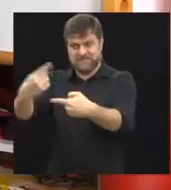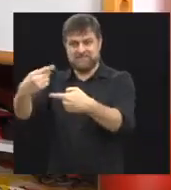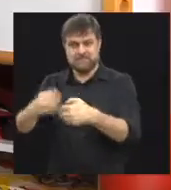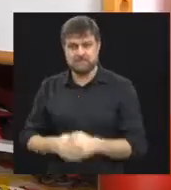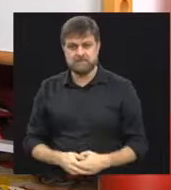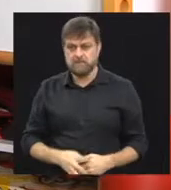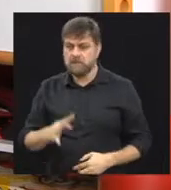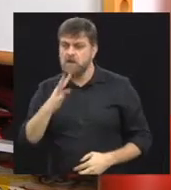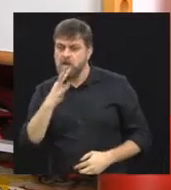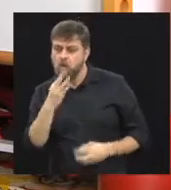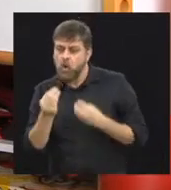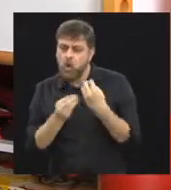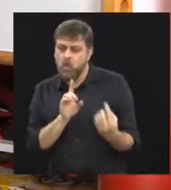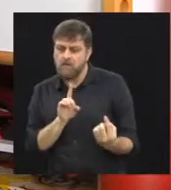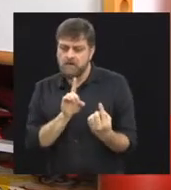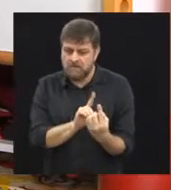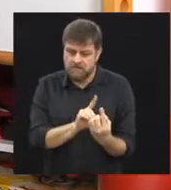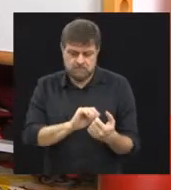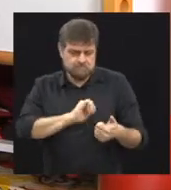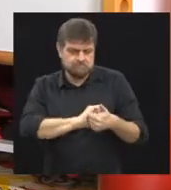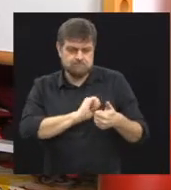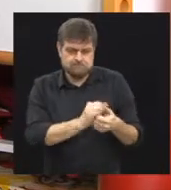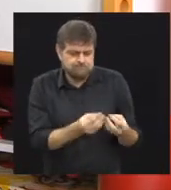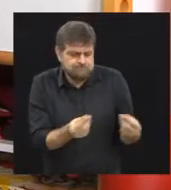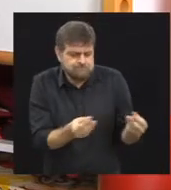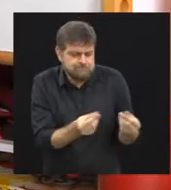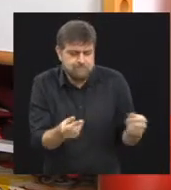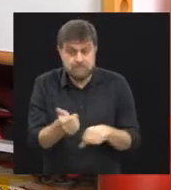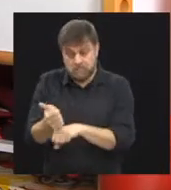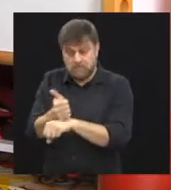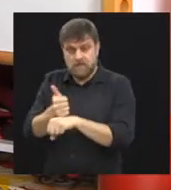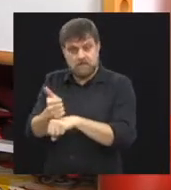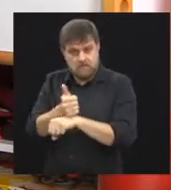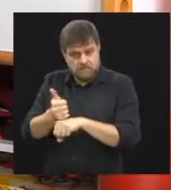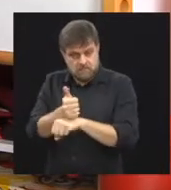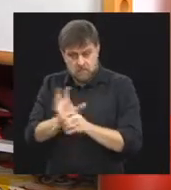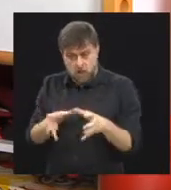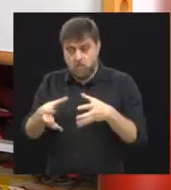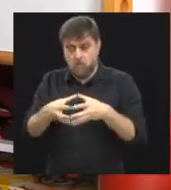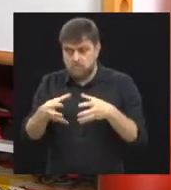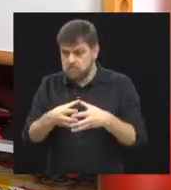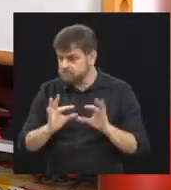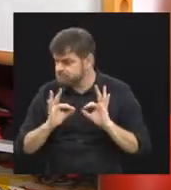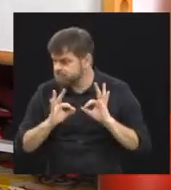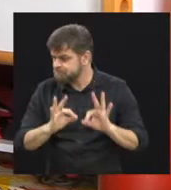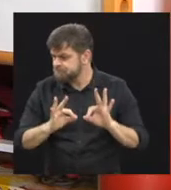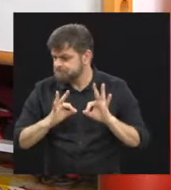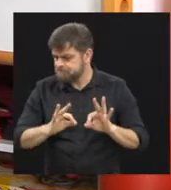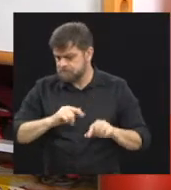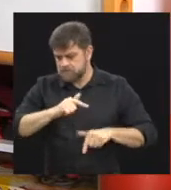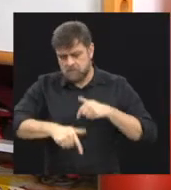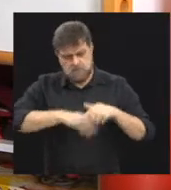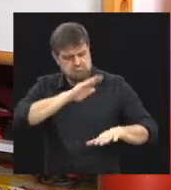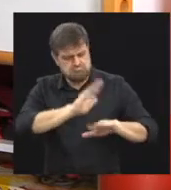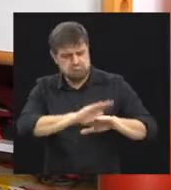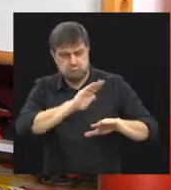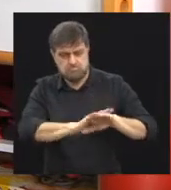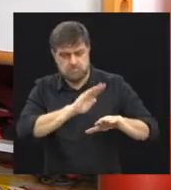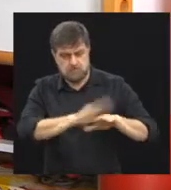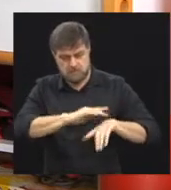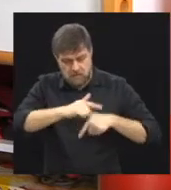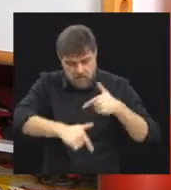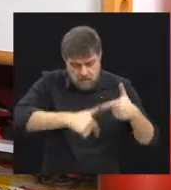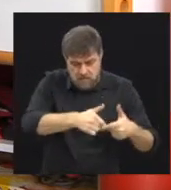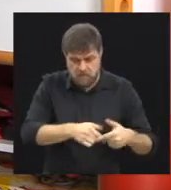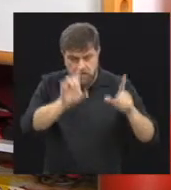conhecer esse atendimento tão qualificado, né, Valdir? Porque são profissionais realmente qualificados para fazer esse tipo de atendimento e trabalho com